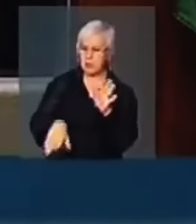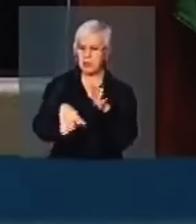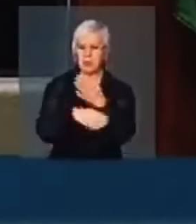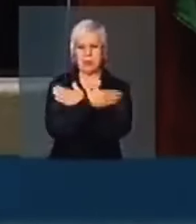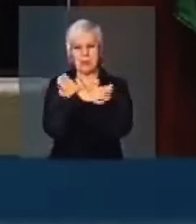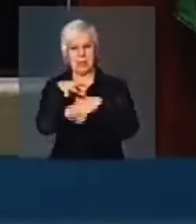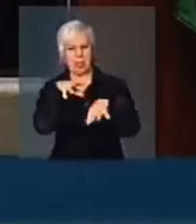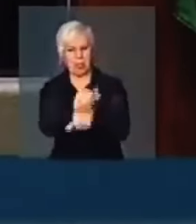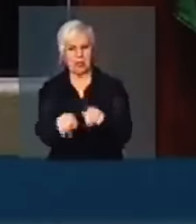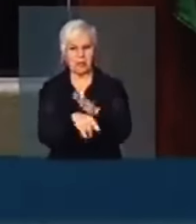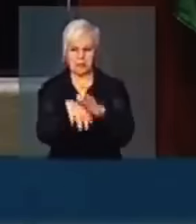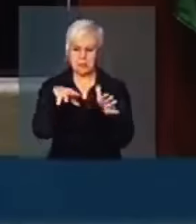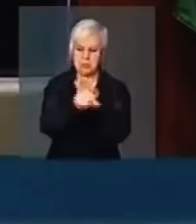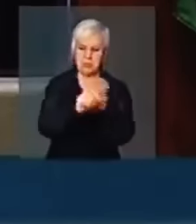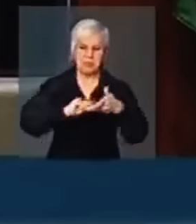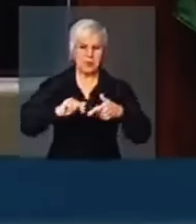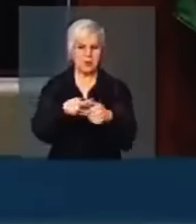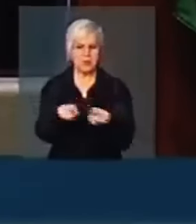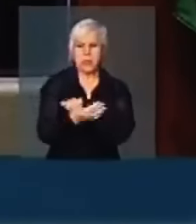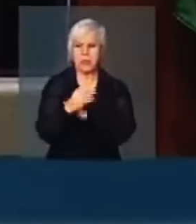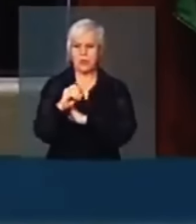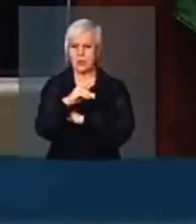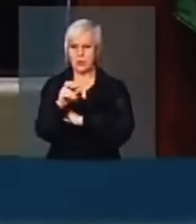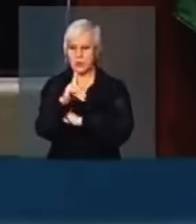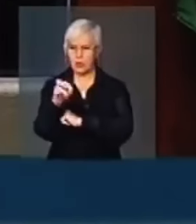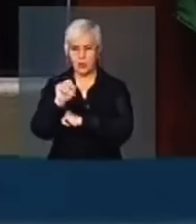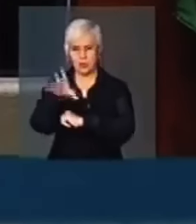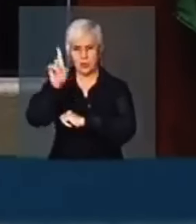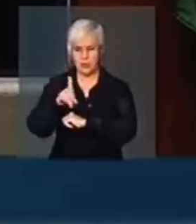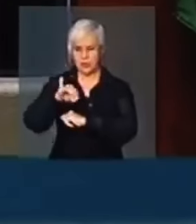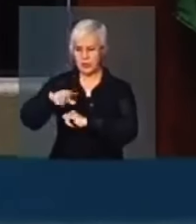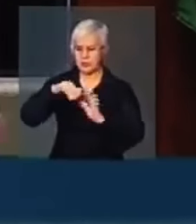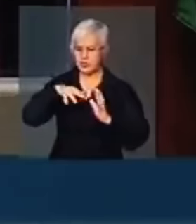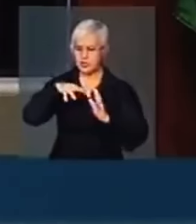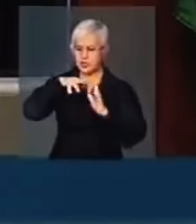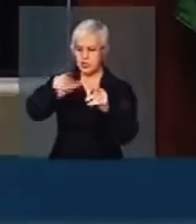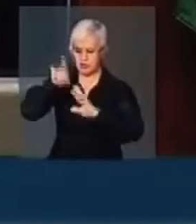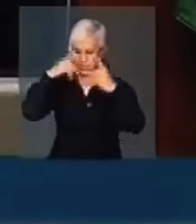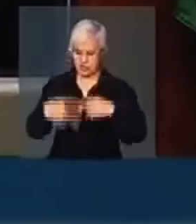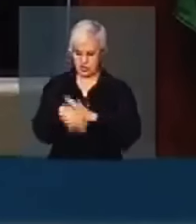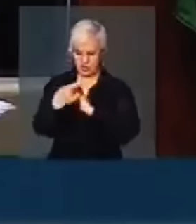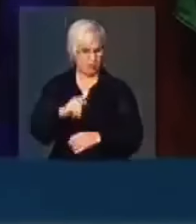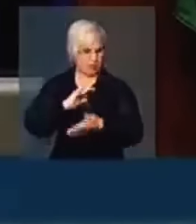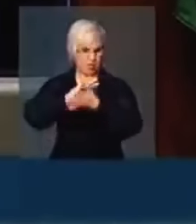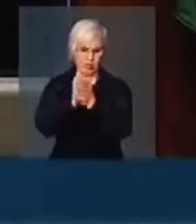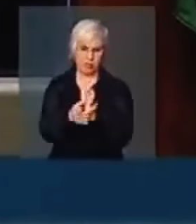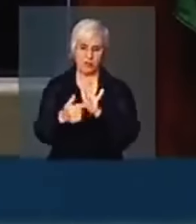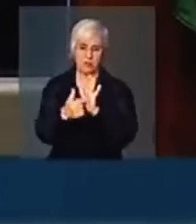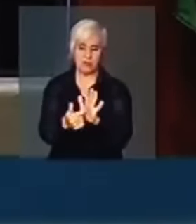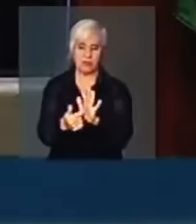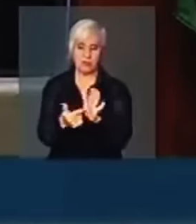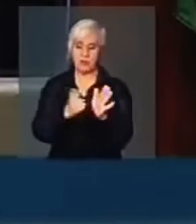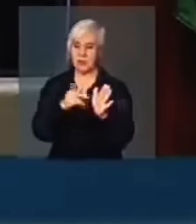estupradores, marginais, sequestradores e até corruptos. Dia Internacional dos Direitos Humanos do Brasil serve para isso. Isso está na